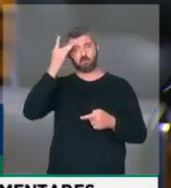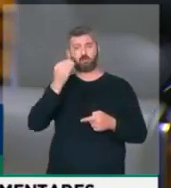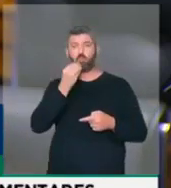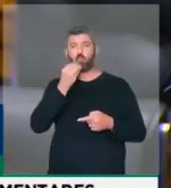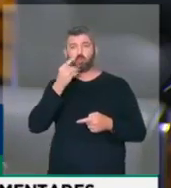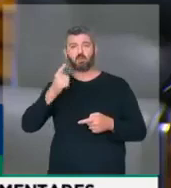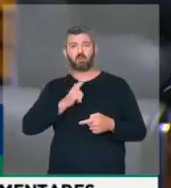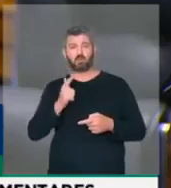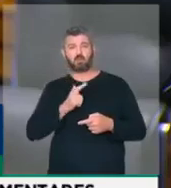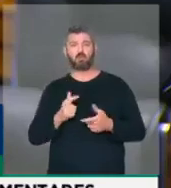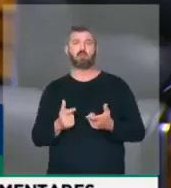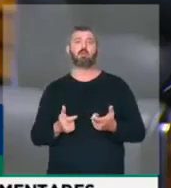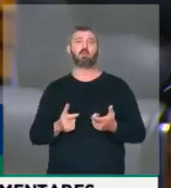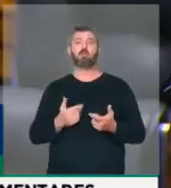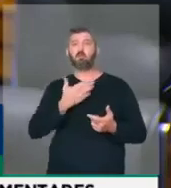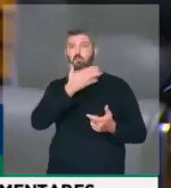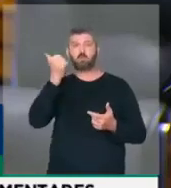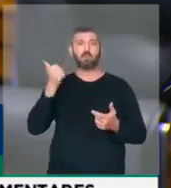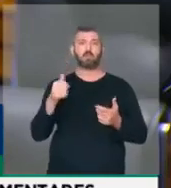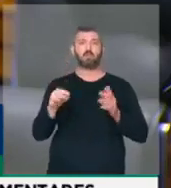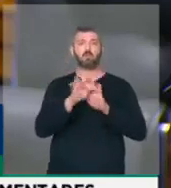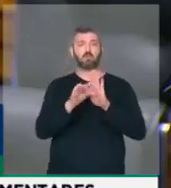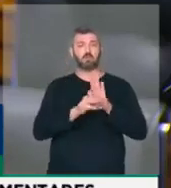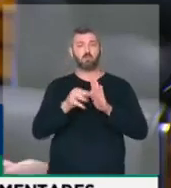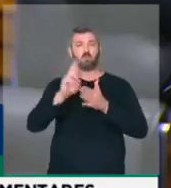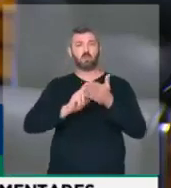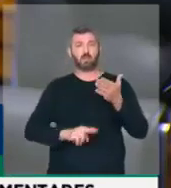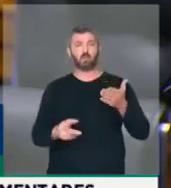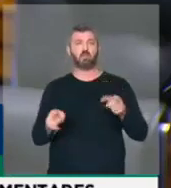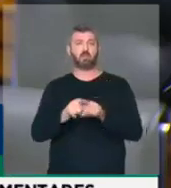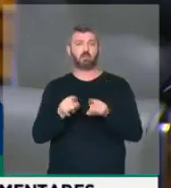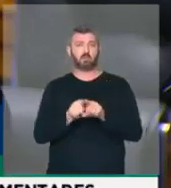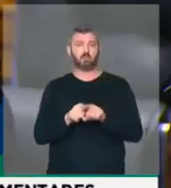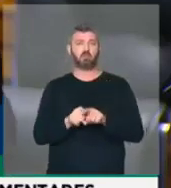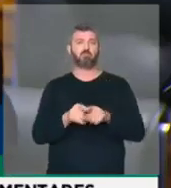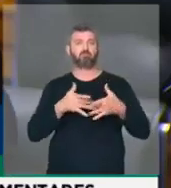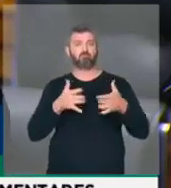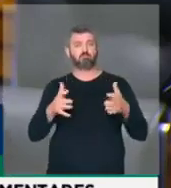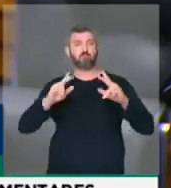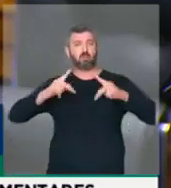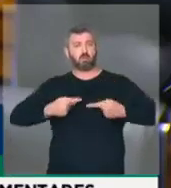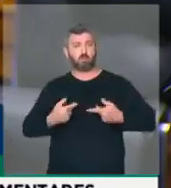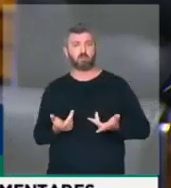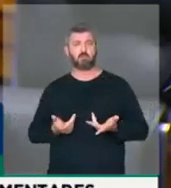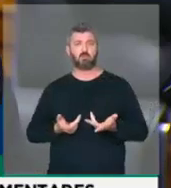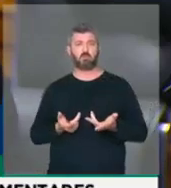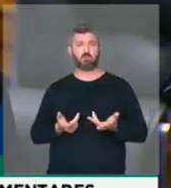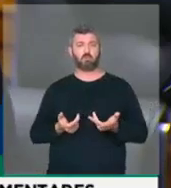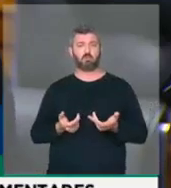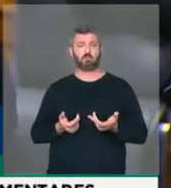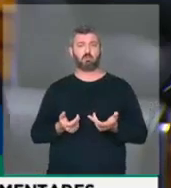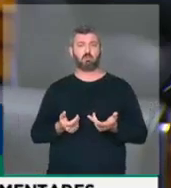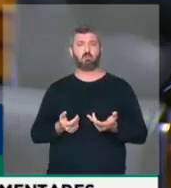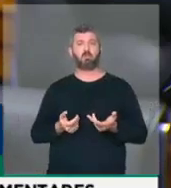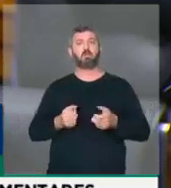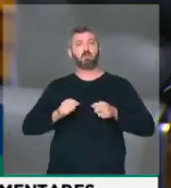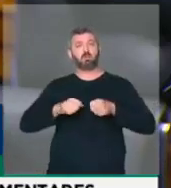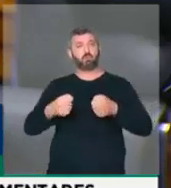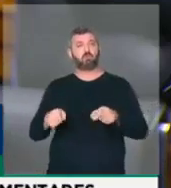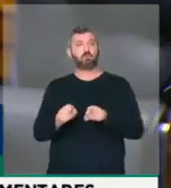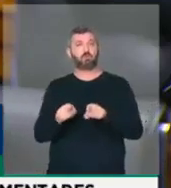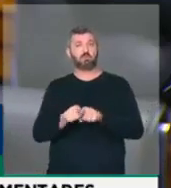de fazer um aprimoramento ao relatório, aqui fazendo também um gesto de reconhecimento ao relatório e ao